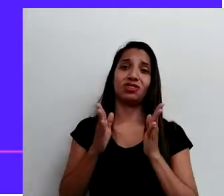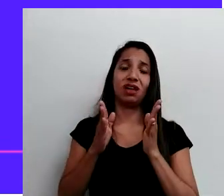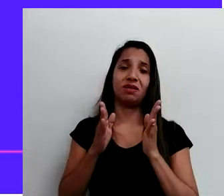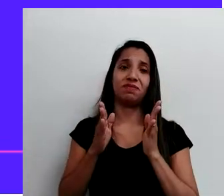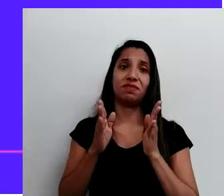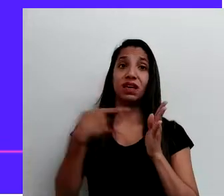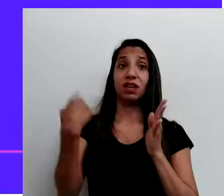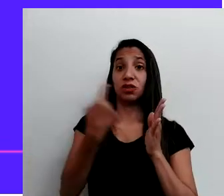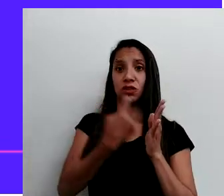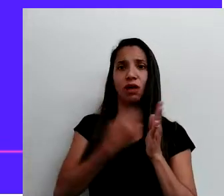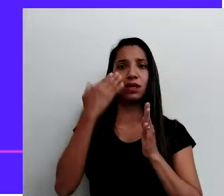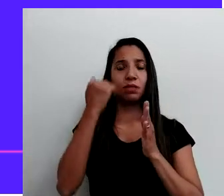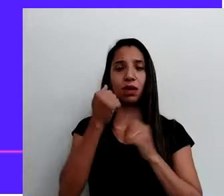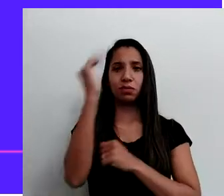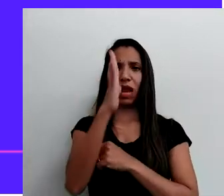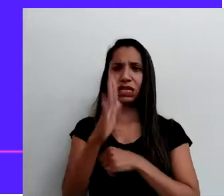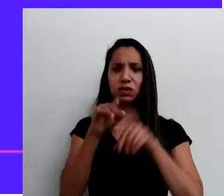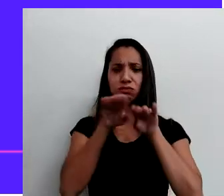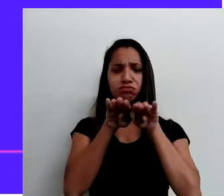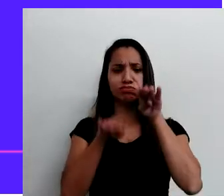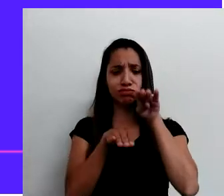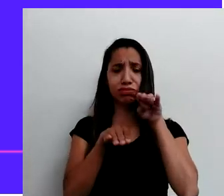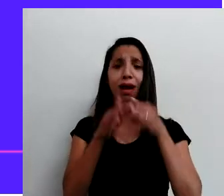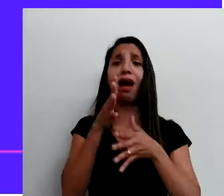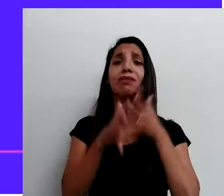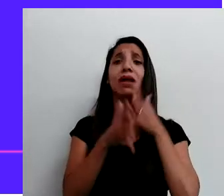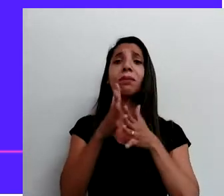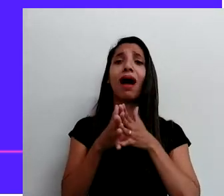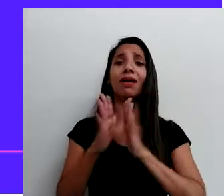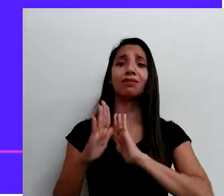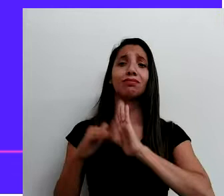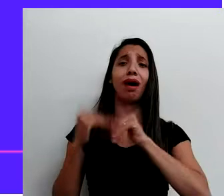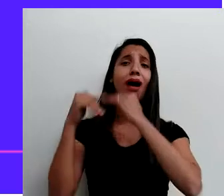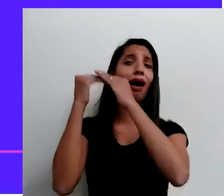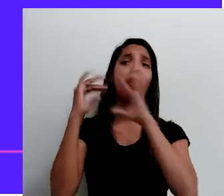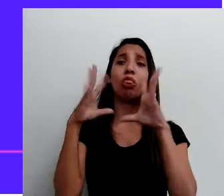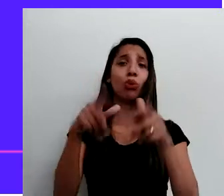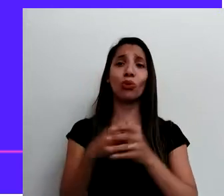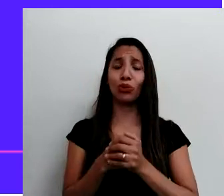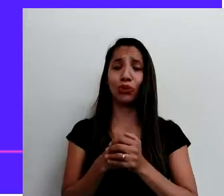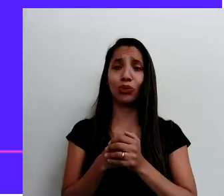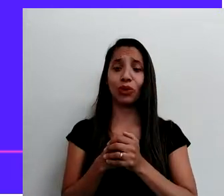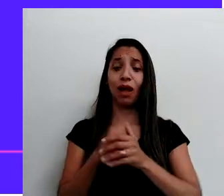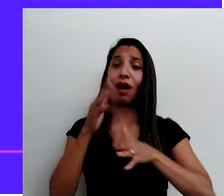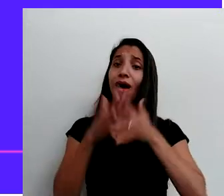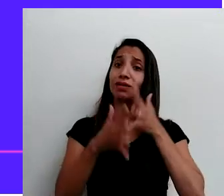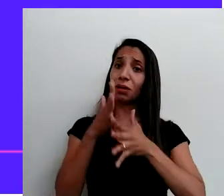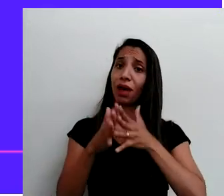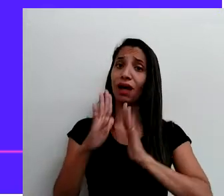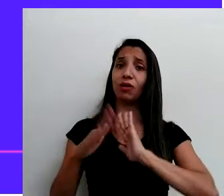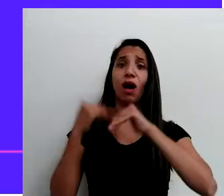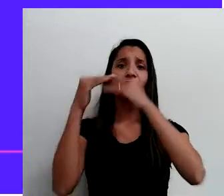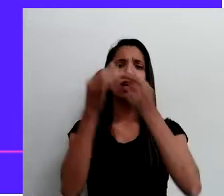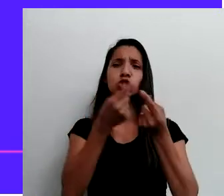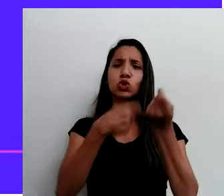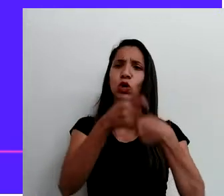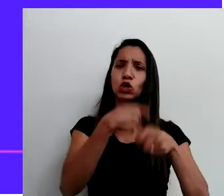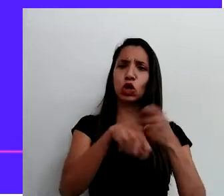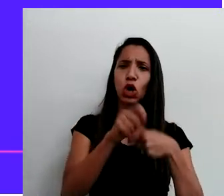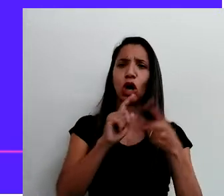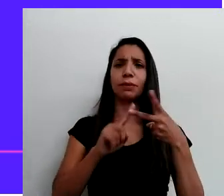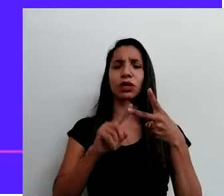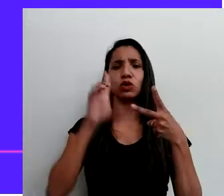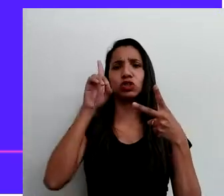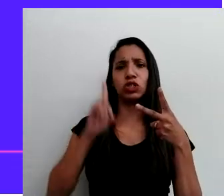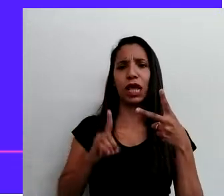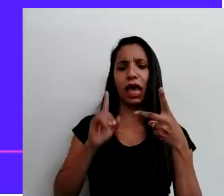de avançar, seja do ponto de vista econômico, seja do ponto de vista social, de direitos, em todas